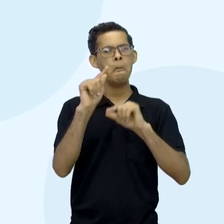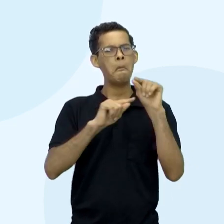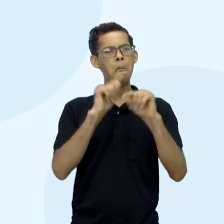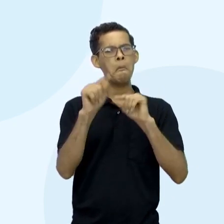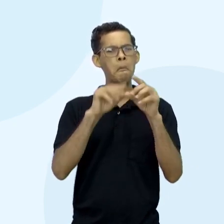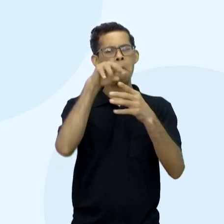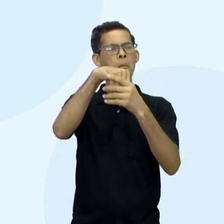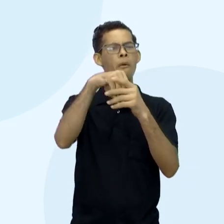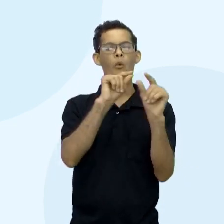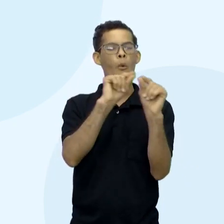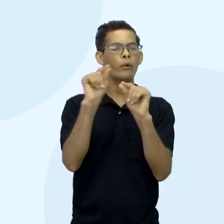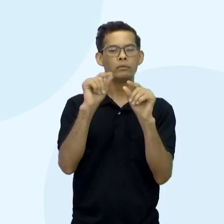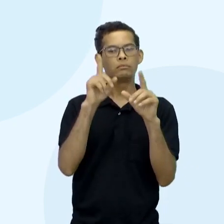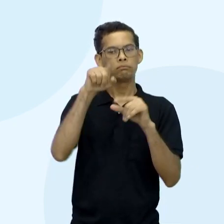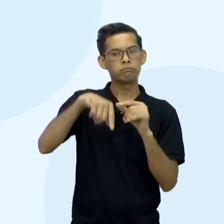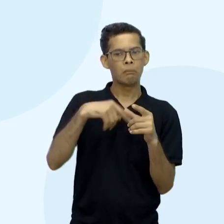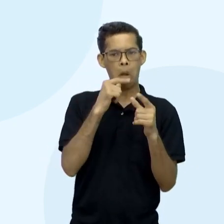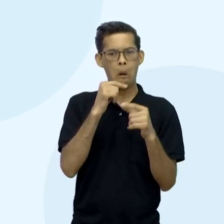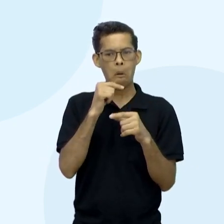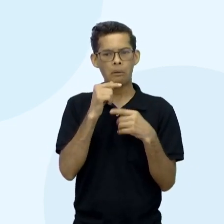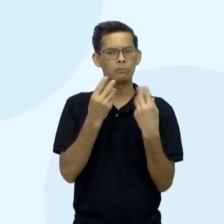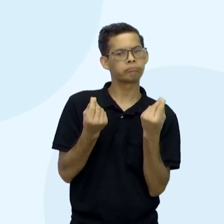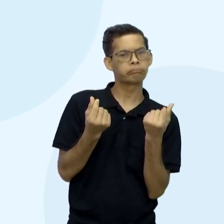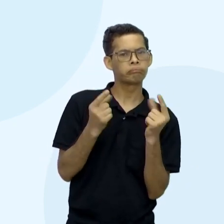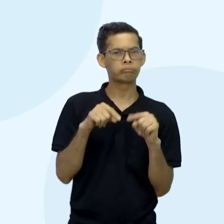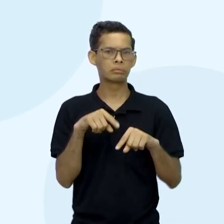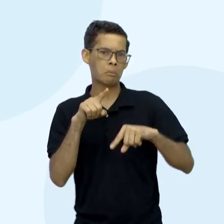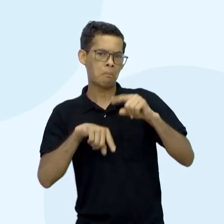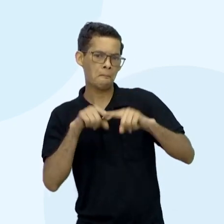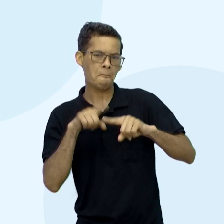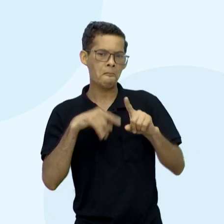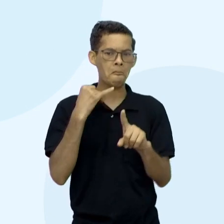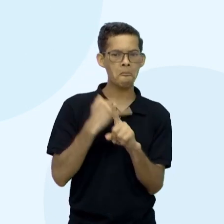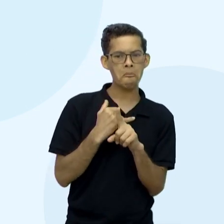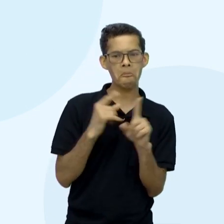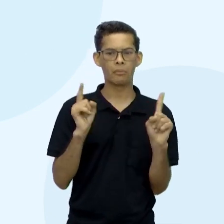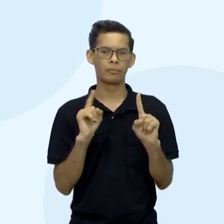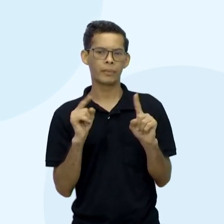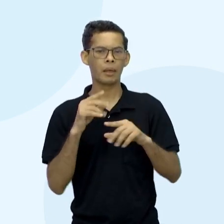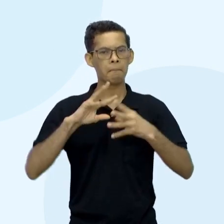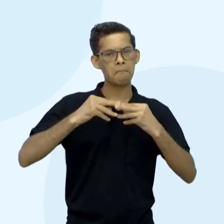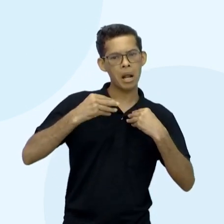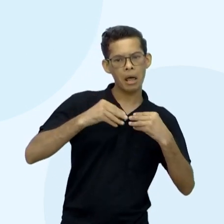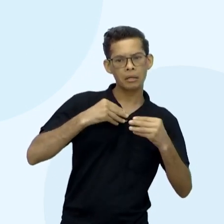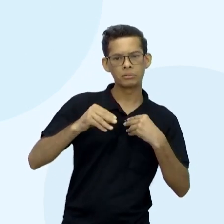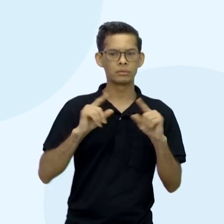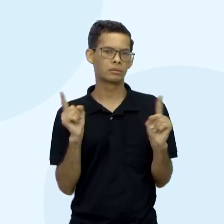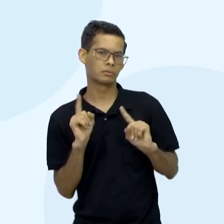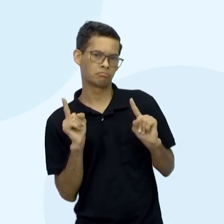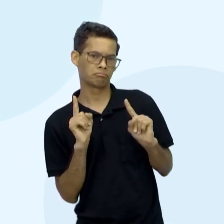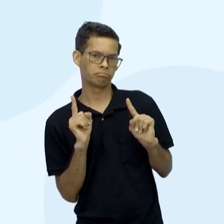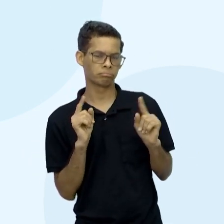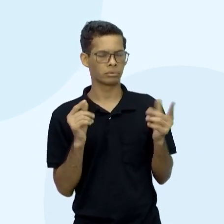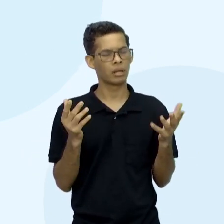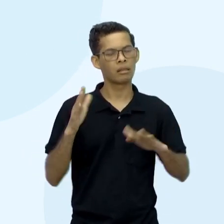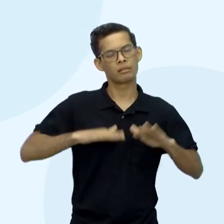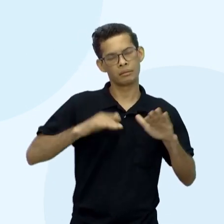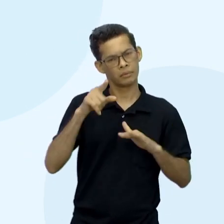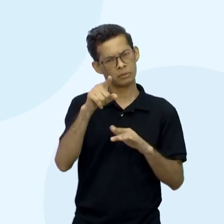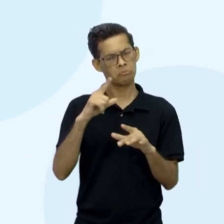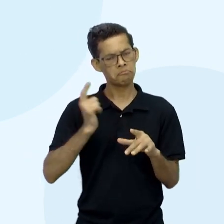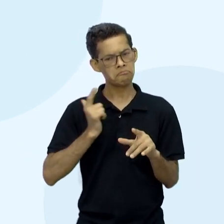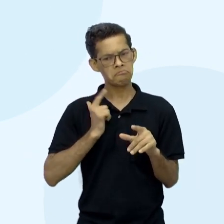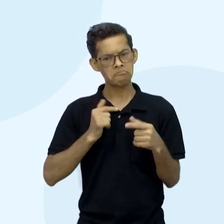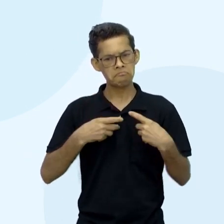água? É vazio? Não é vazio? Tem objeto metálico, objeto não metálico? É plástico? Não é plástico? Então, tudo isso aí é analisado através